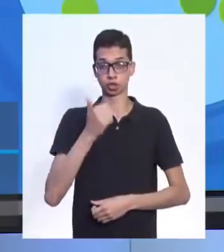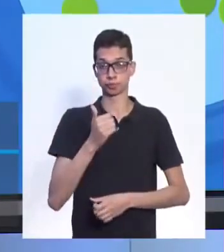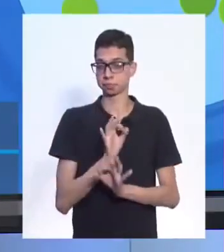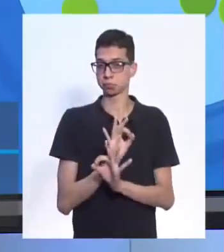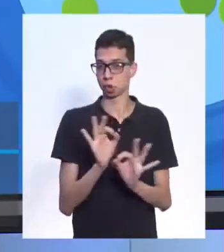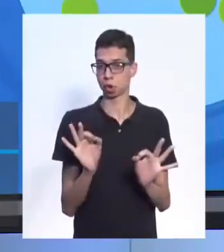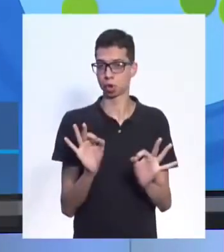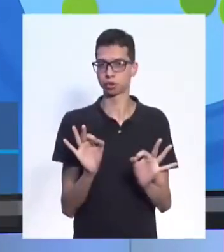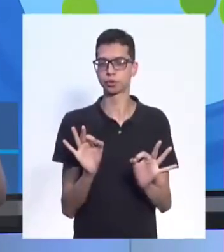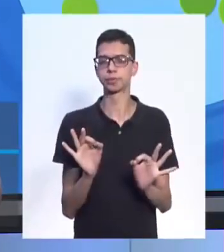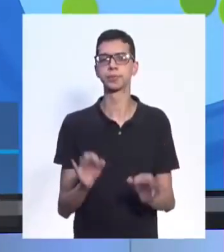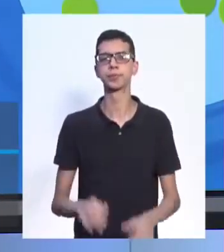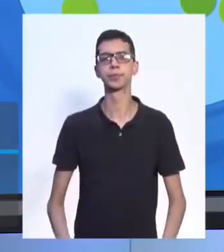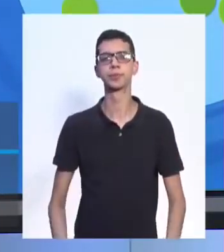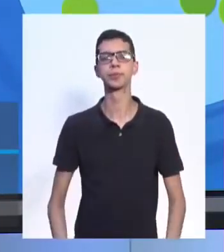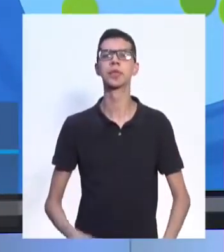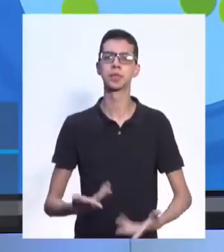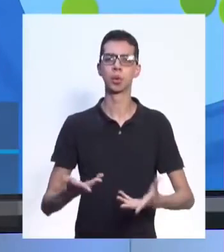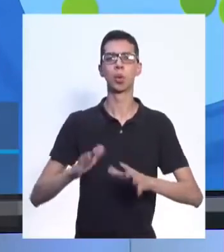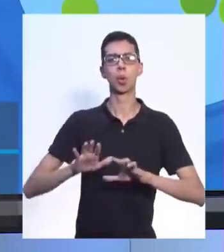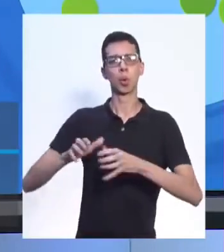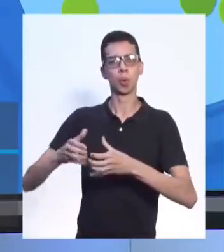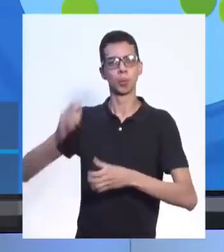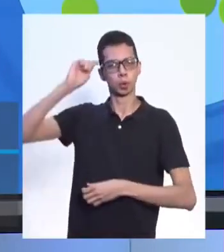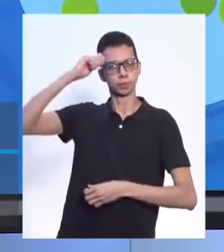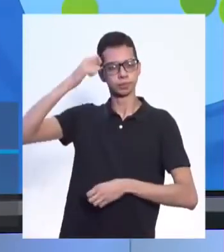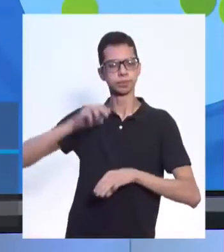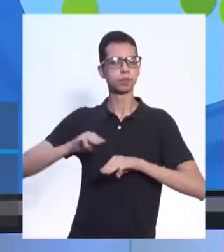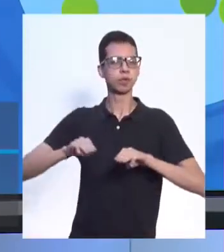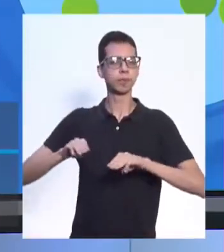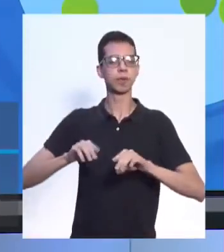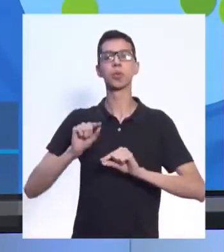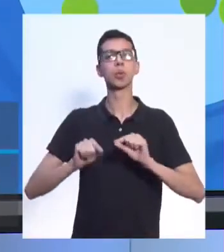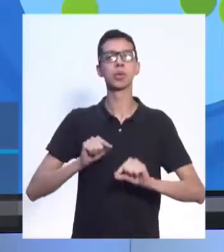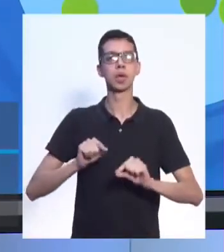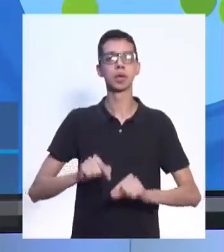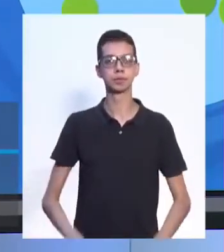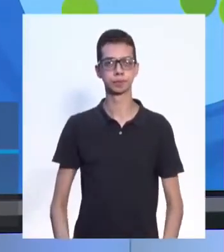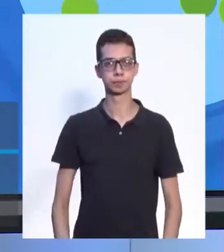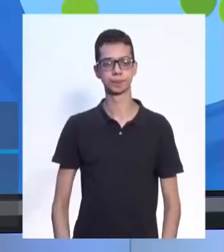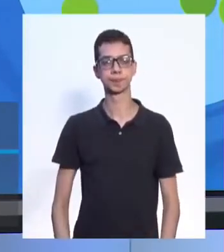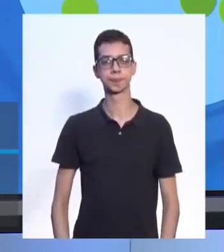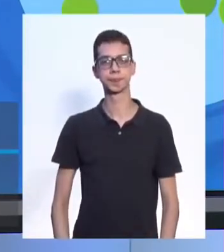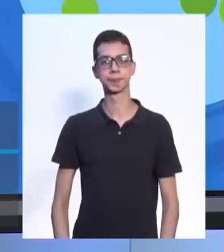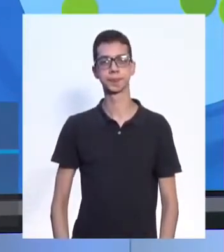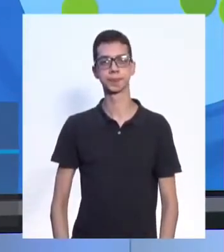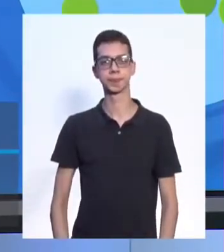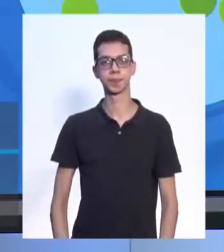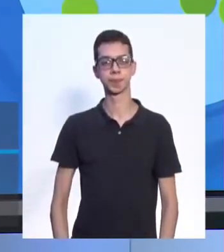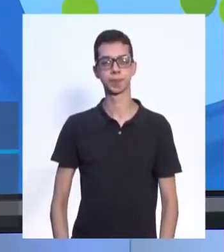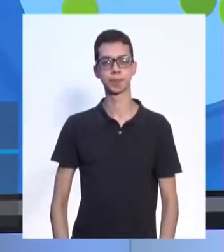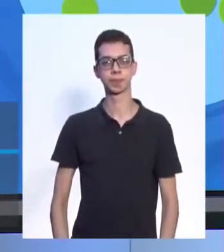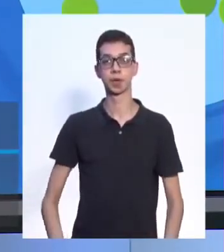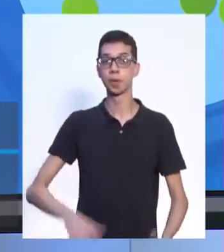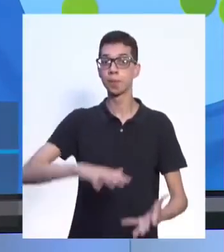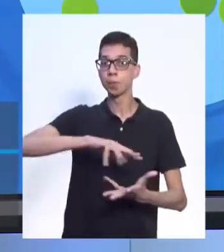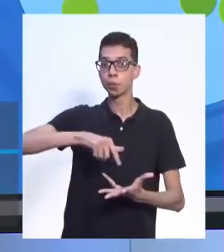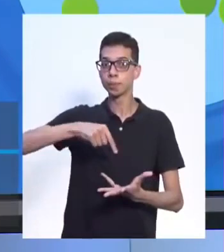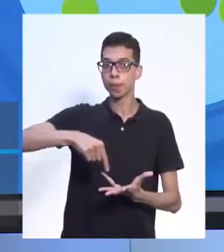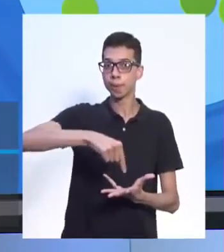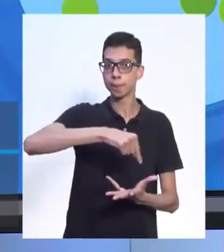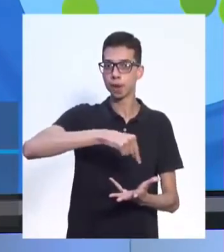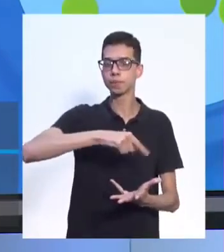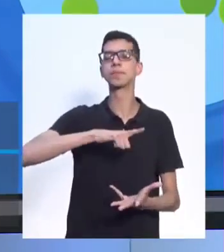aí o movimento negro. Ele é um movimento que, na verdade, ele existe em diversas partes do mundo.